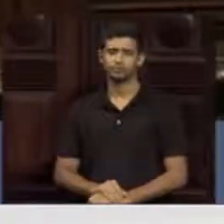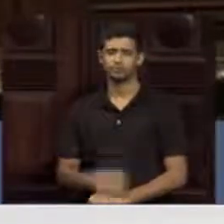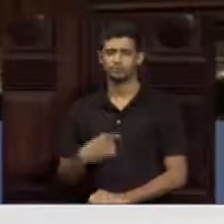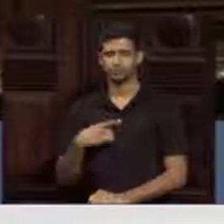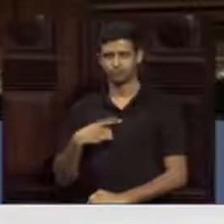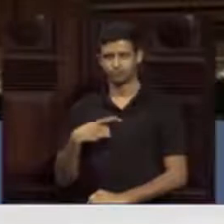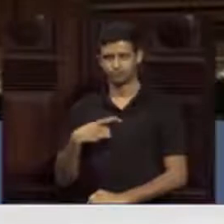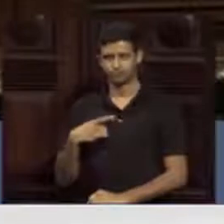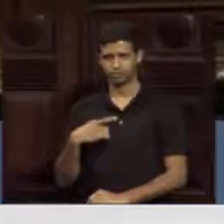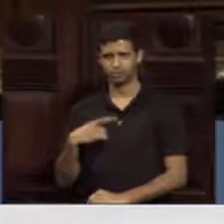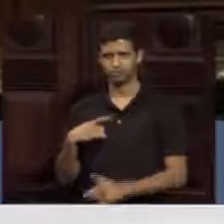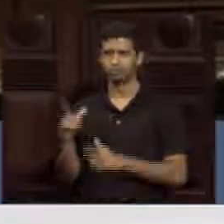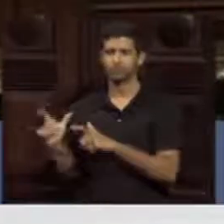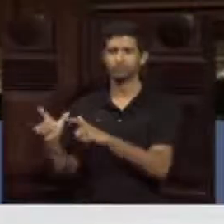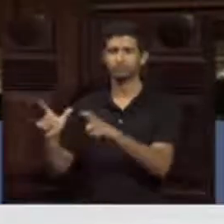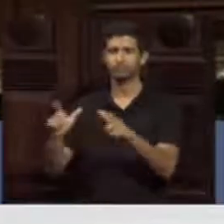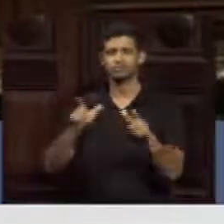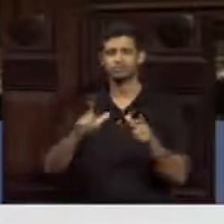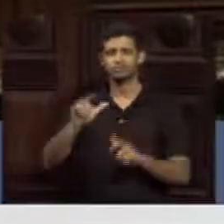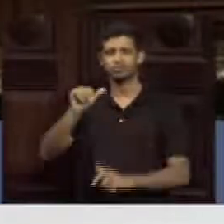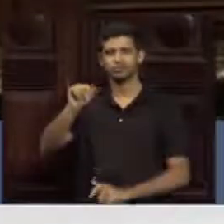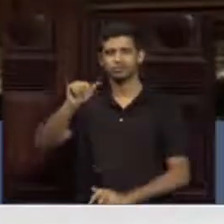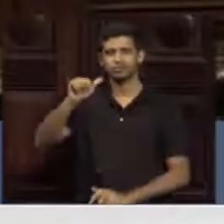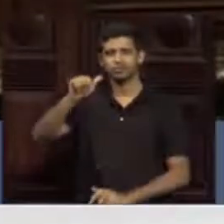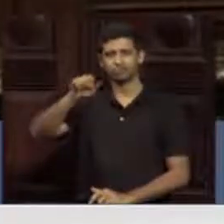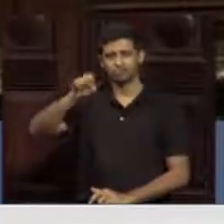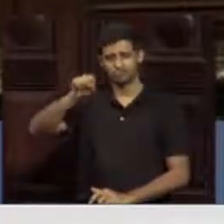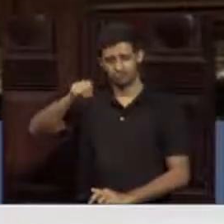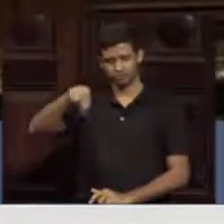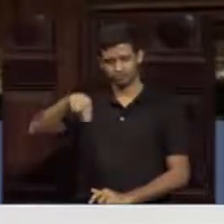trechos Sans Pena,